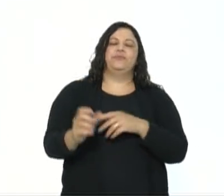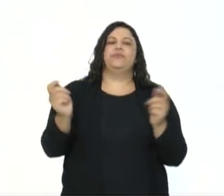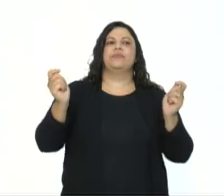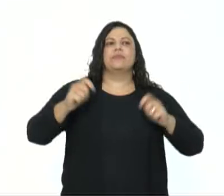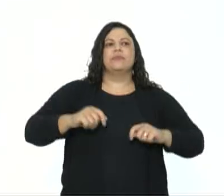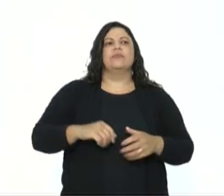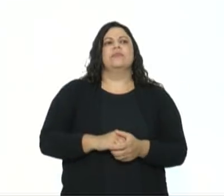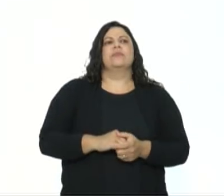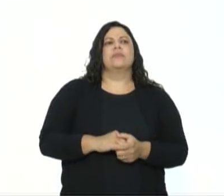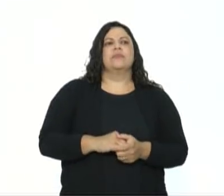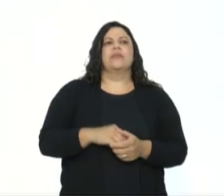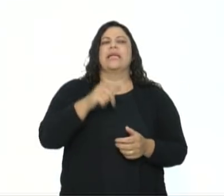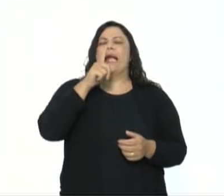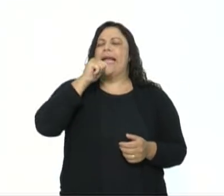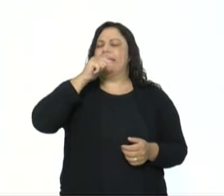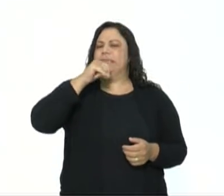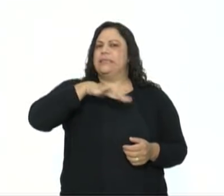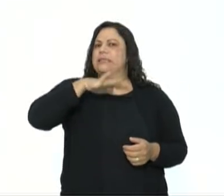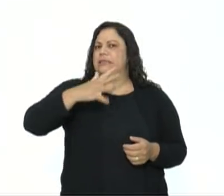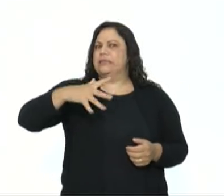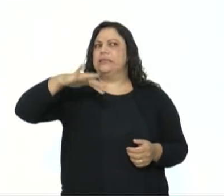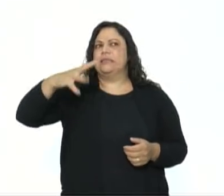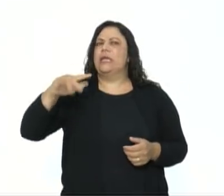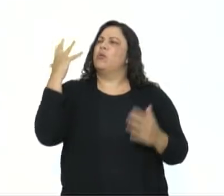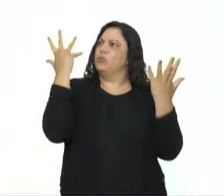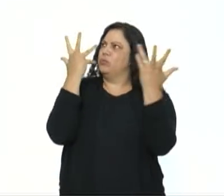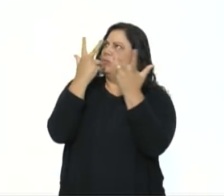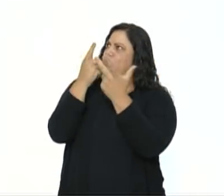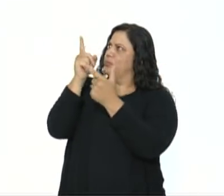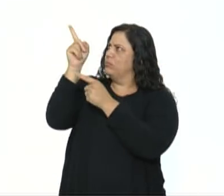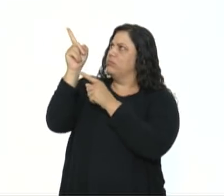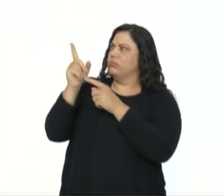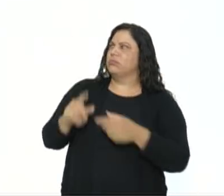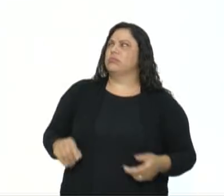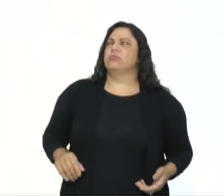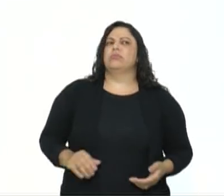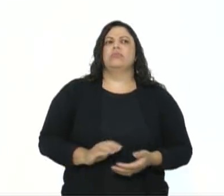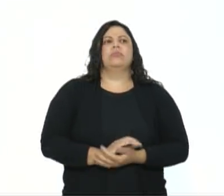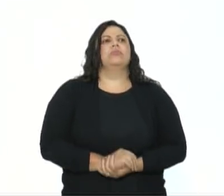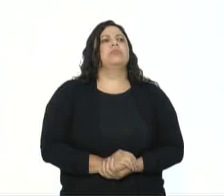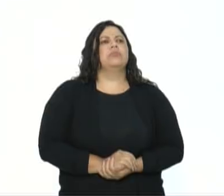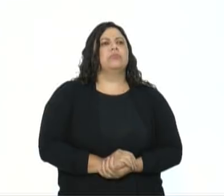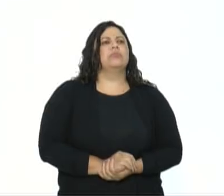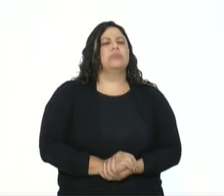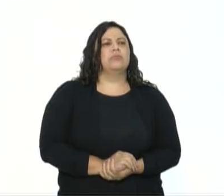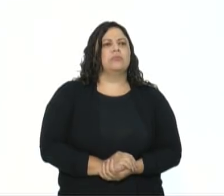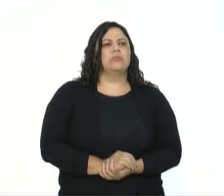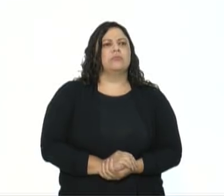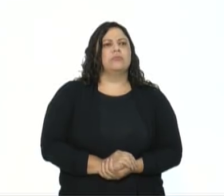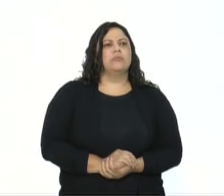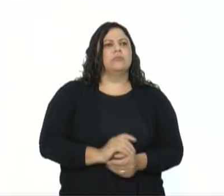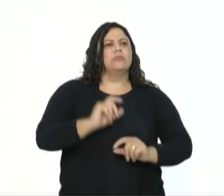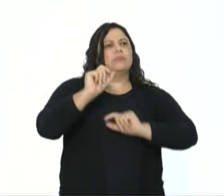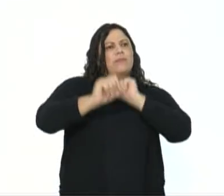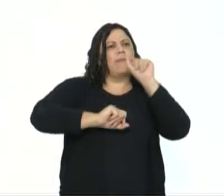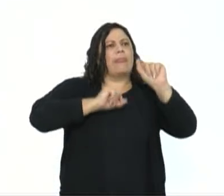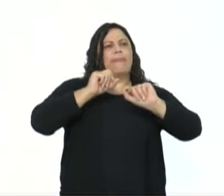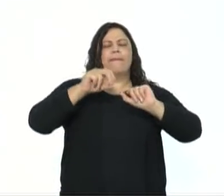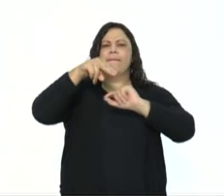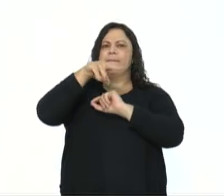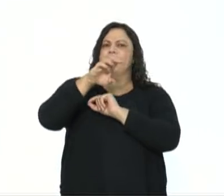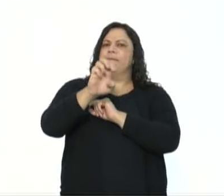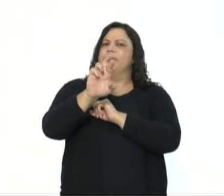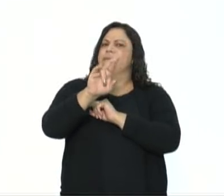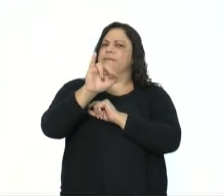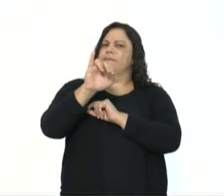poliqueto marinho, muito bonito, eu vou detalhar os poliquetos para vocês. Uma espécie de nereis, inclusive nereis que